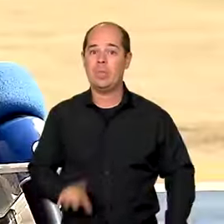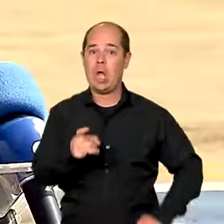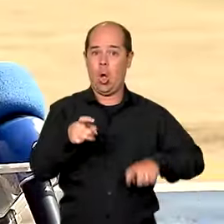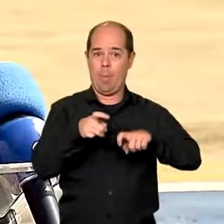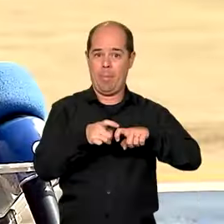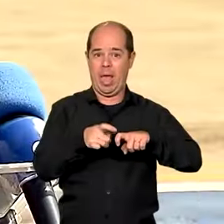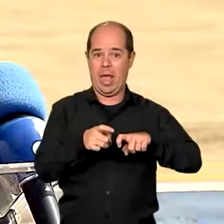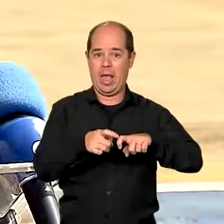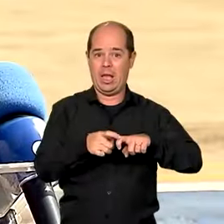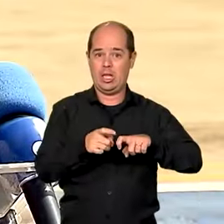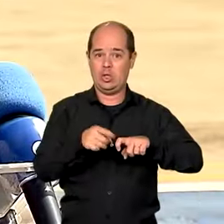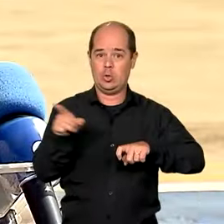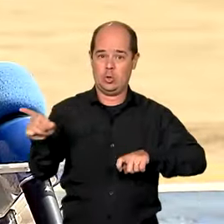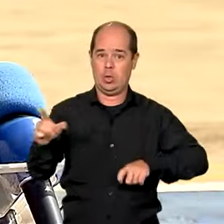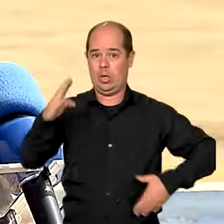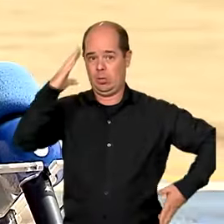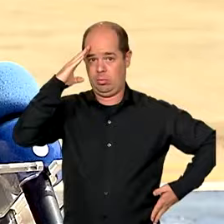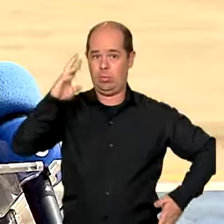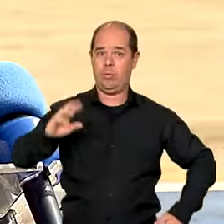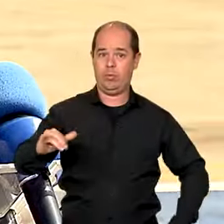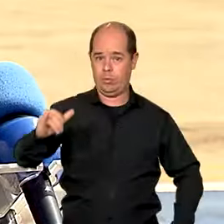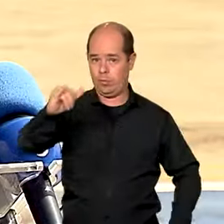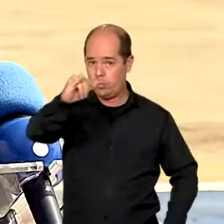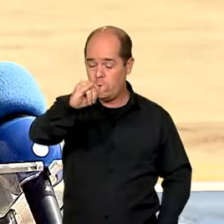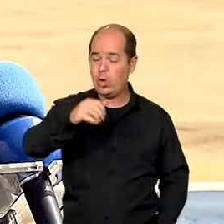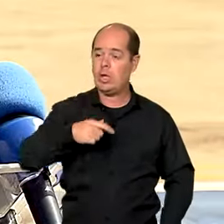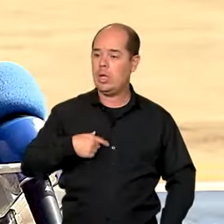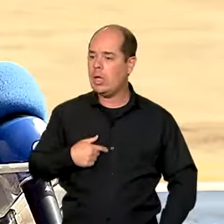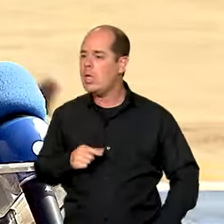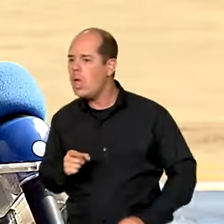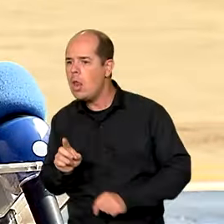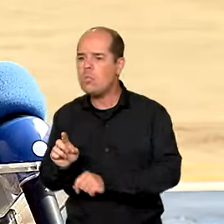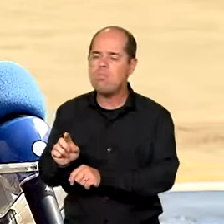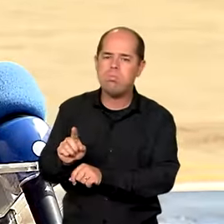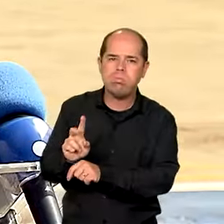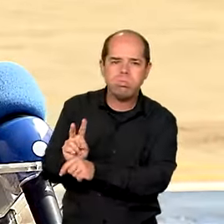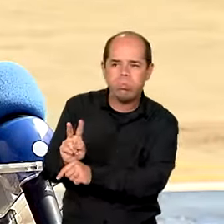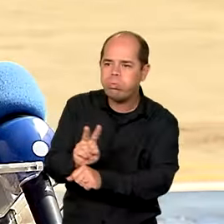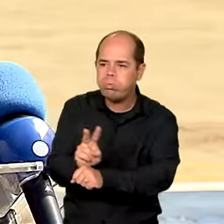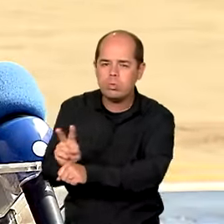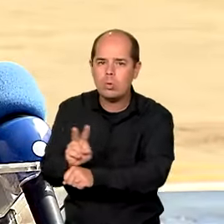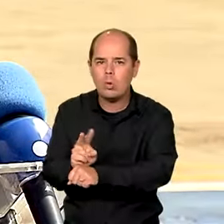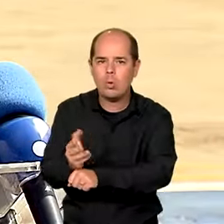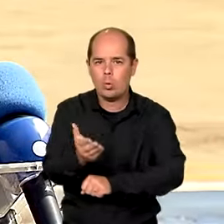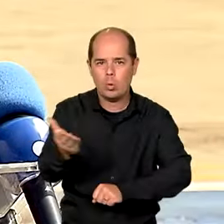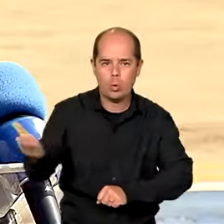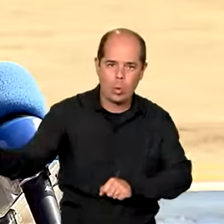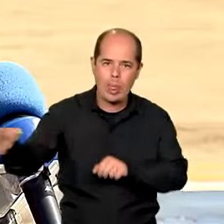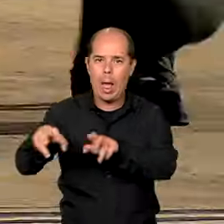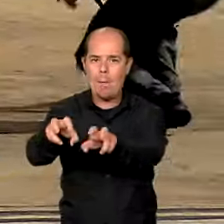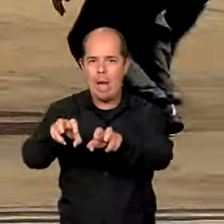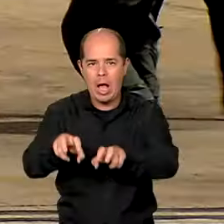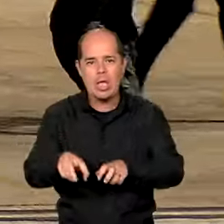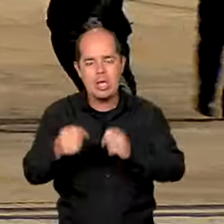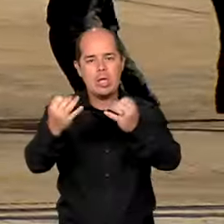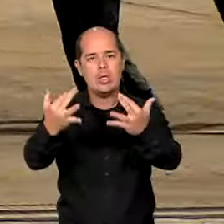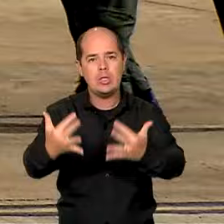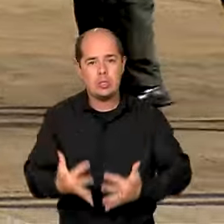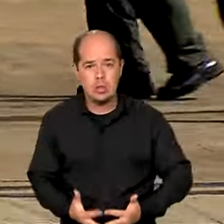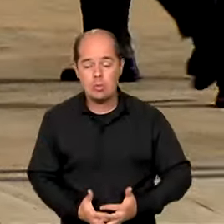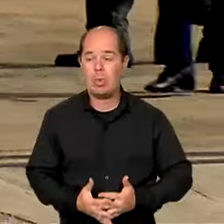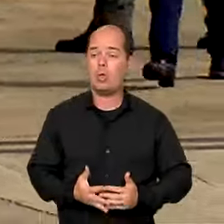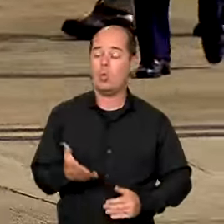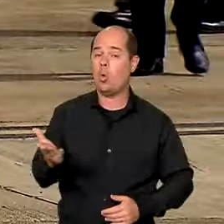brasileiros durante os voos de retorno, falou de como é o planejamento para manter de forma satisfatória a saúde